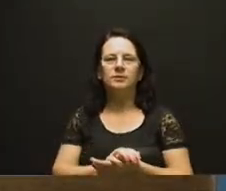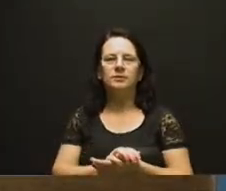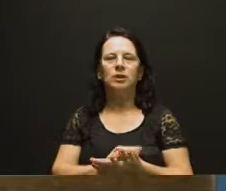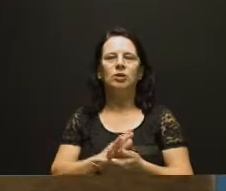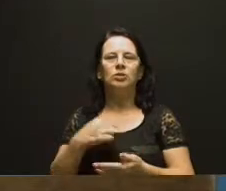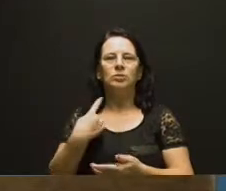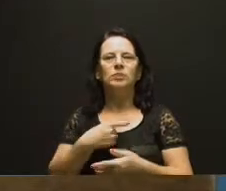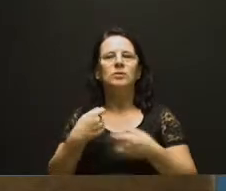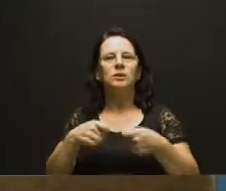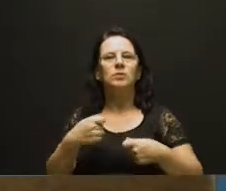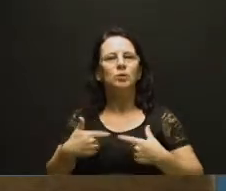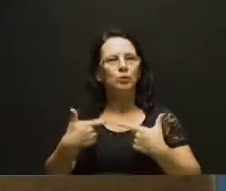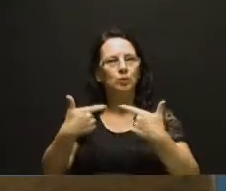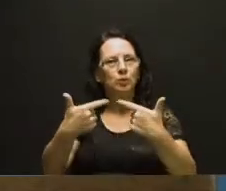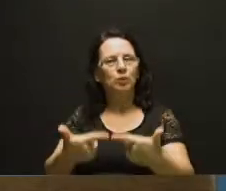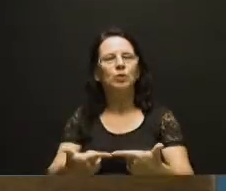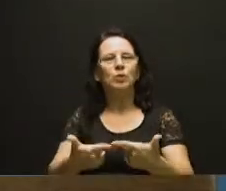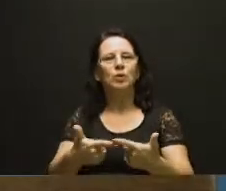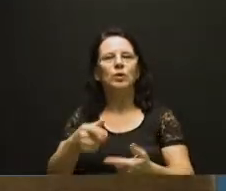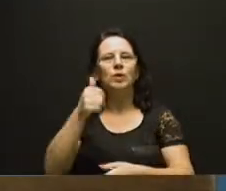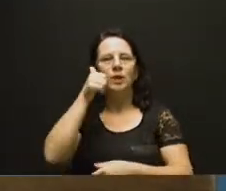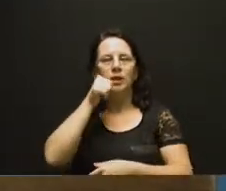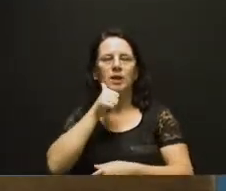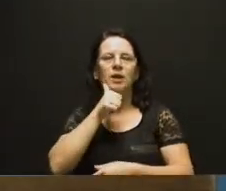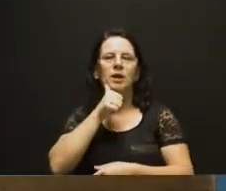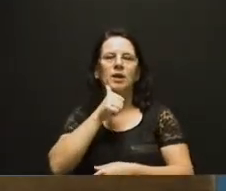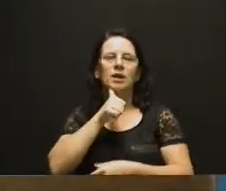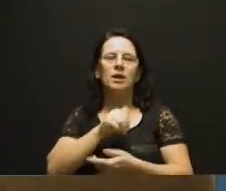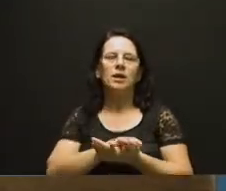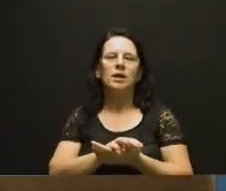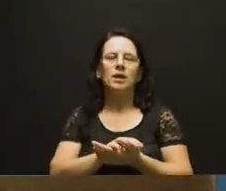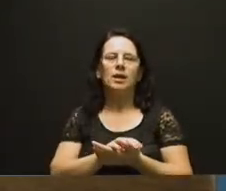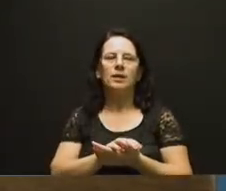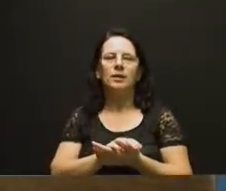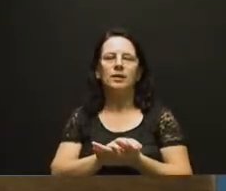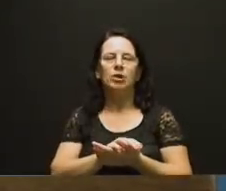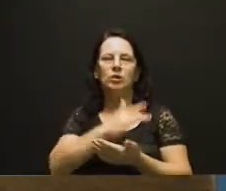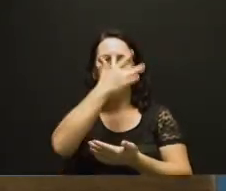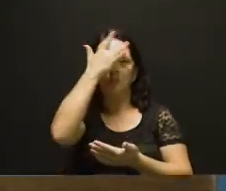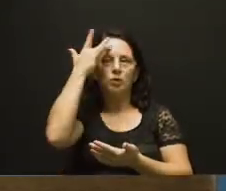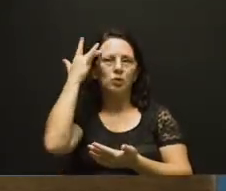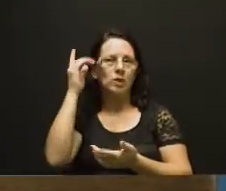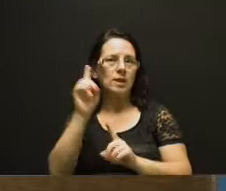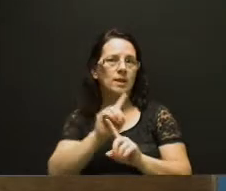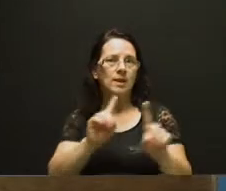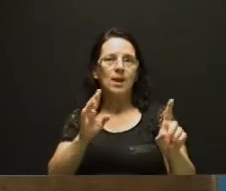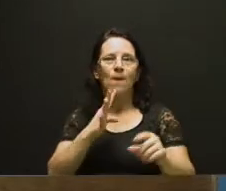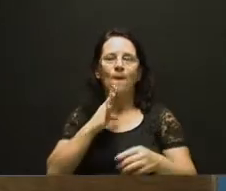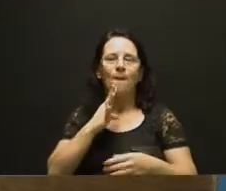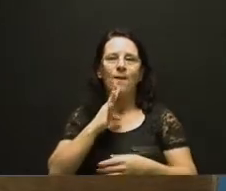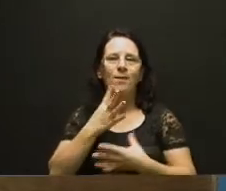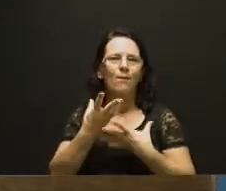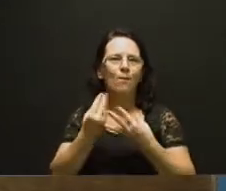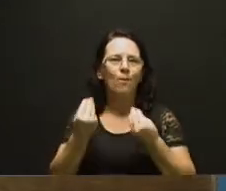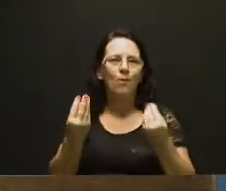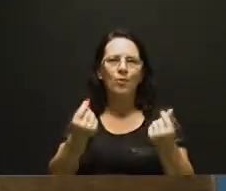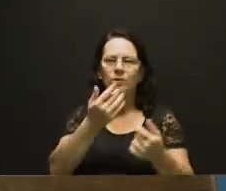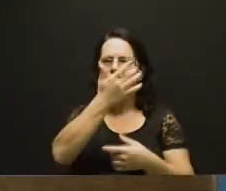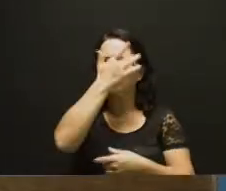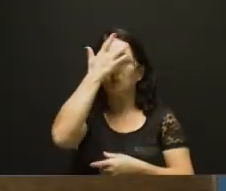a trazer tudo aquilo que a doutora apresentou para nós que muitas pessoas desconhecem muitas pessoas